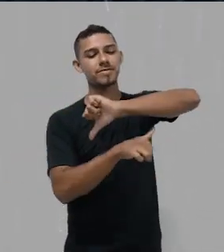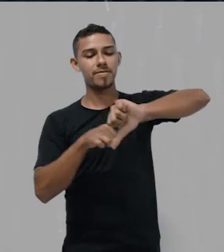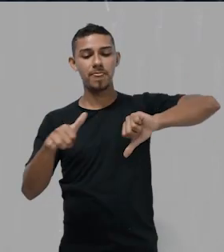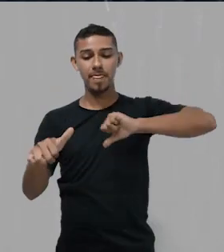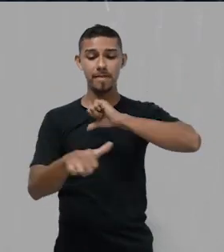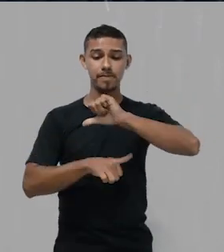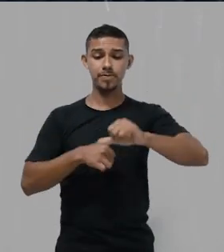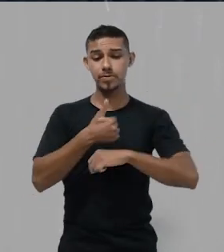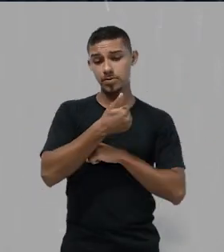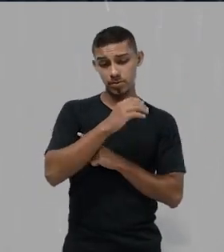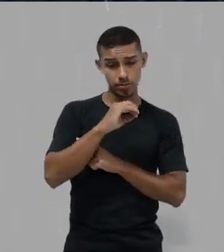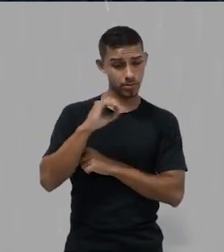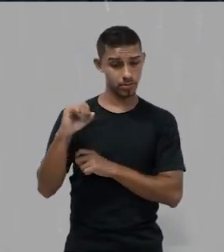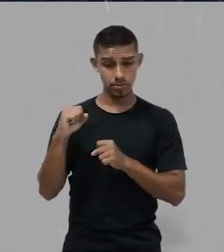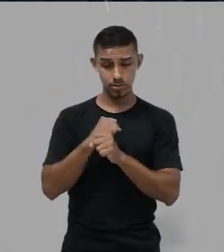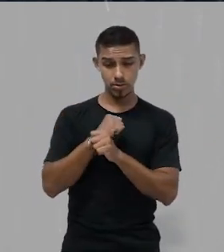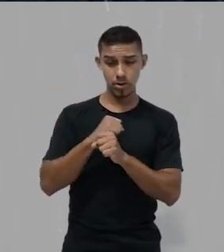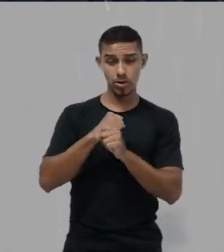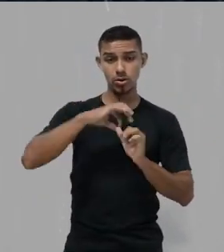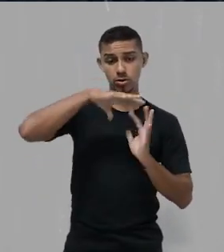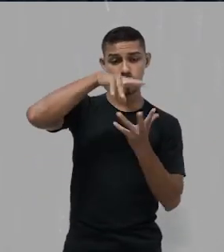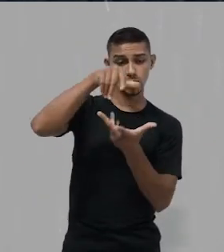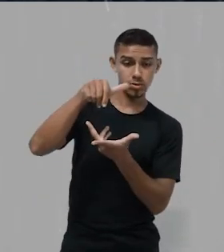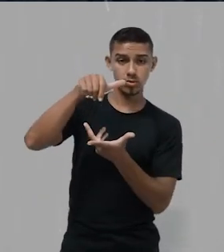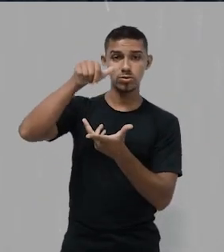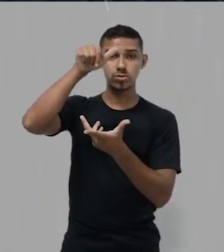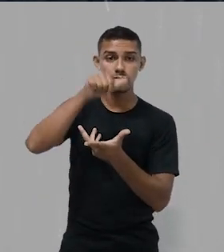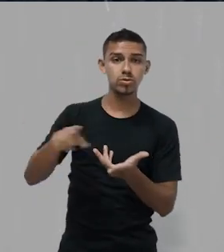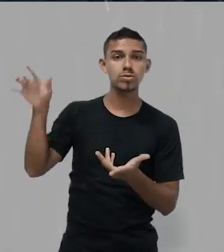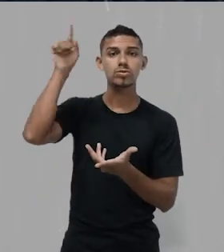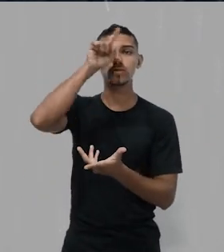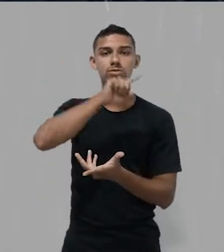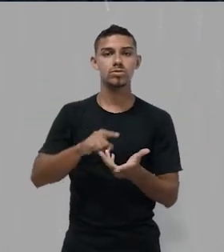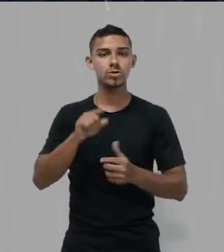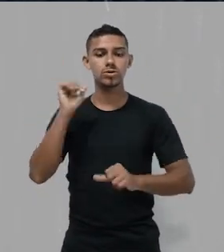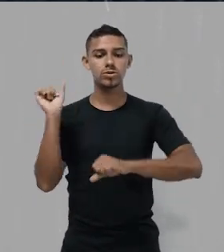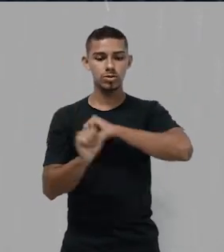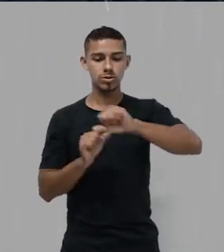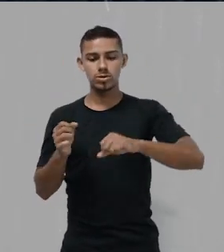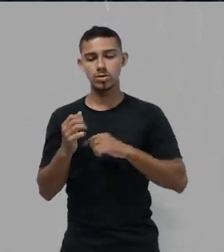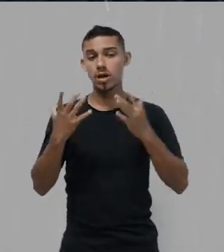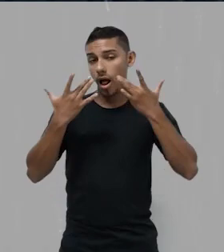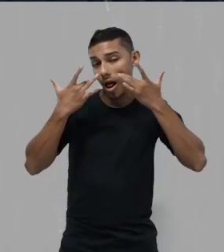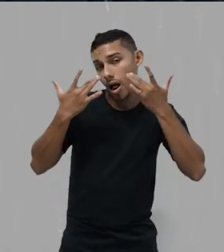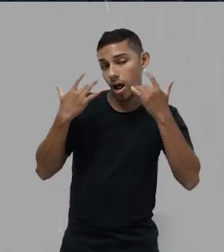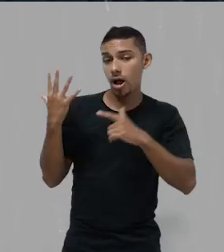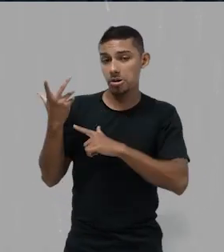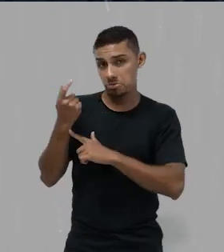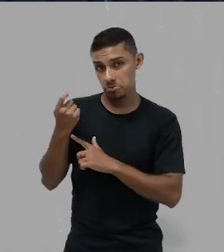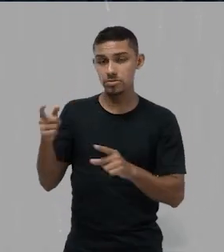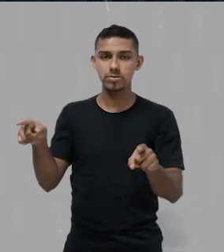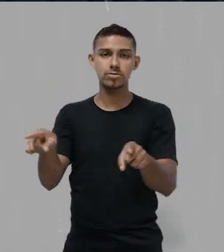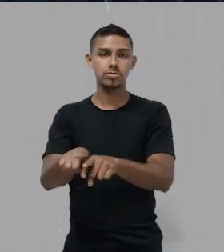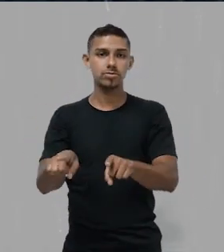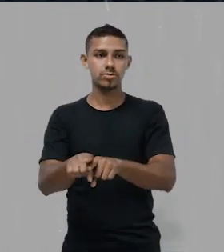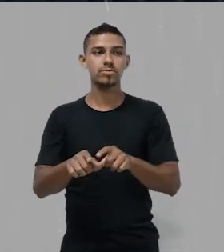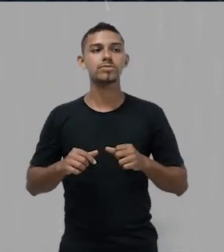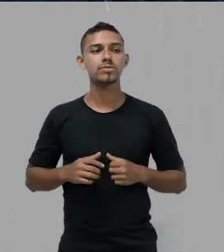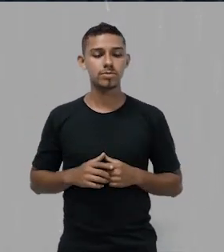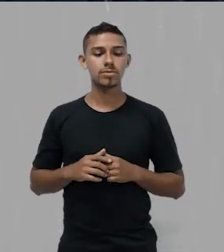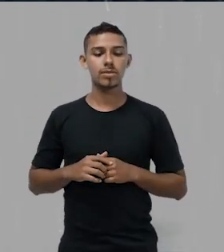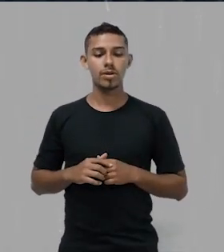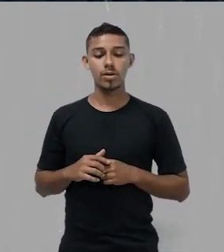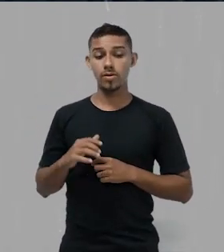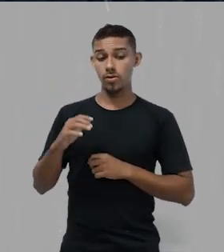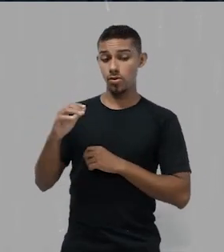100 anos que o mundo fez assim, ó, um zoom gigantesco. E a arte não ficou fora disso. O cubismo, o